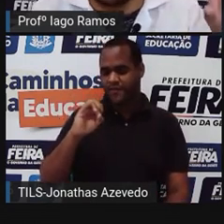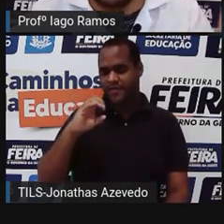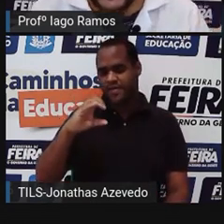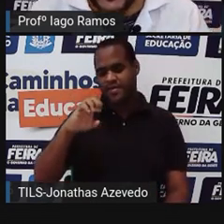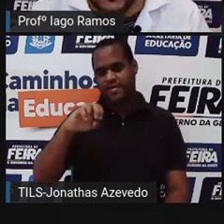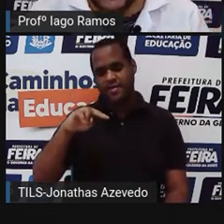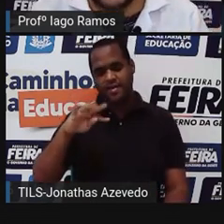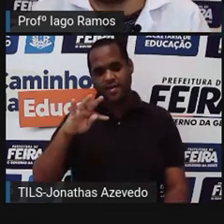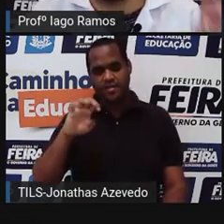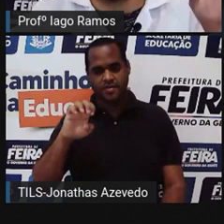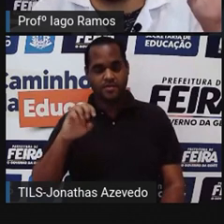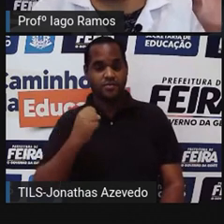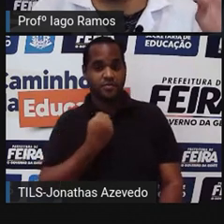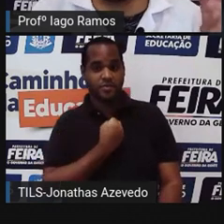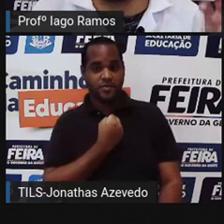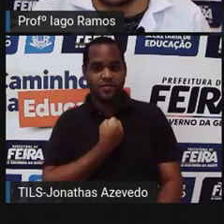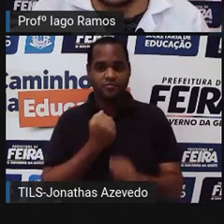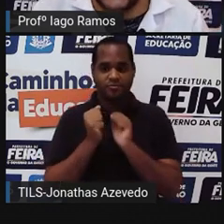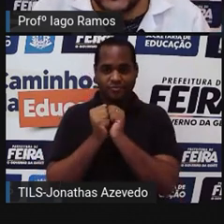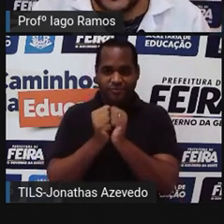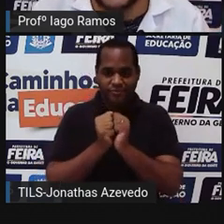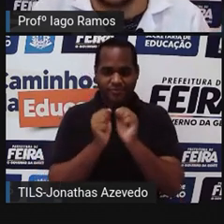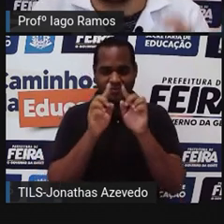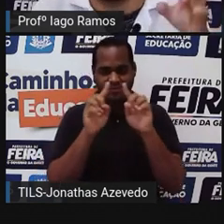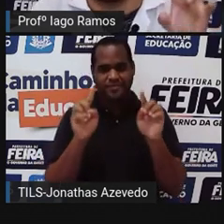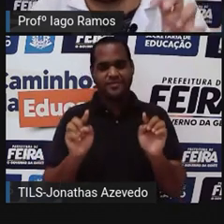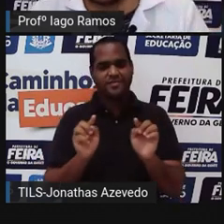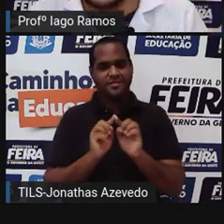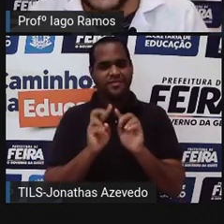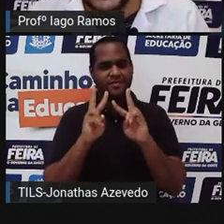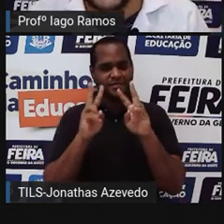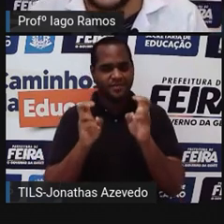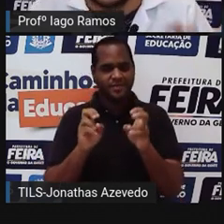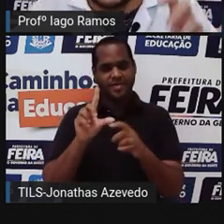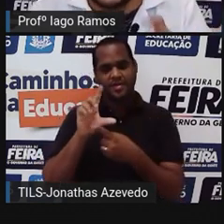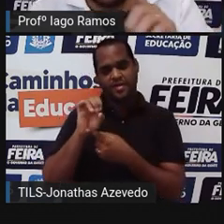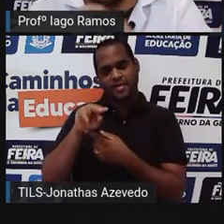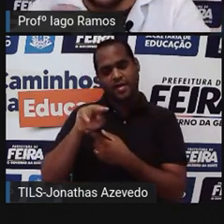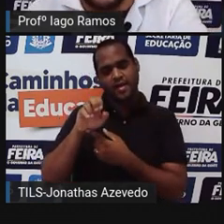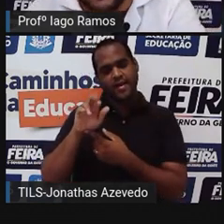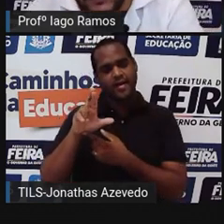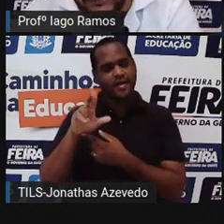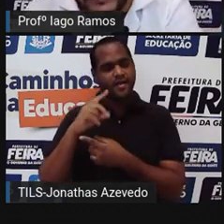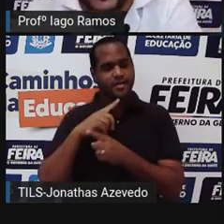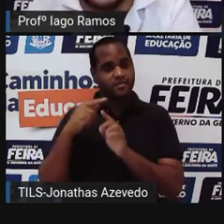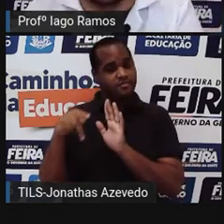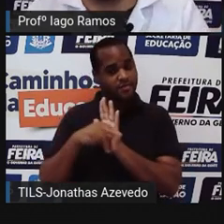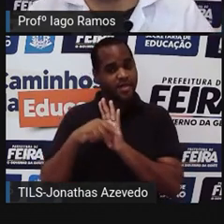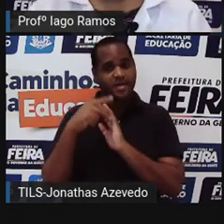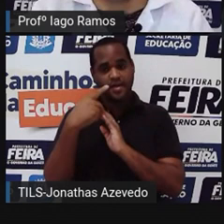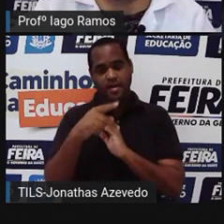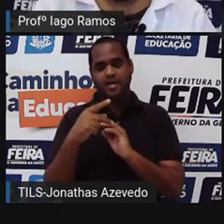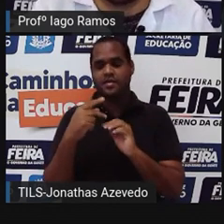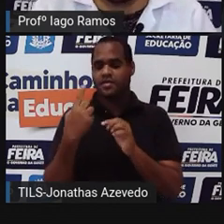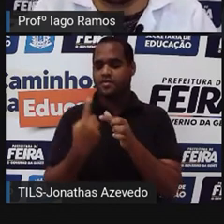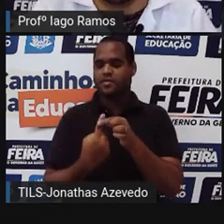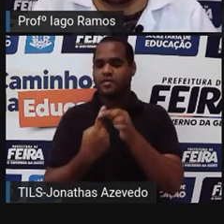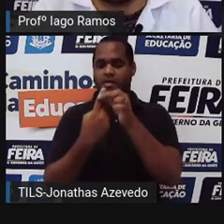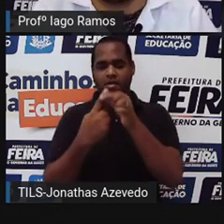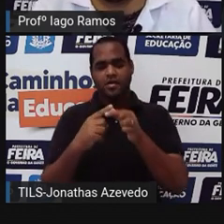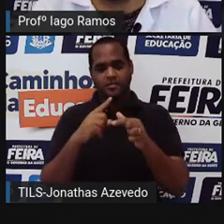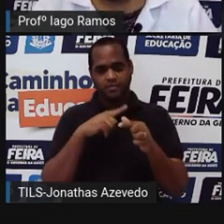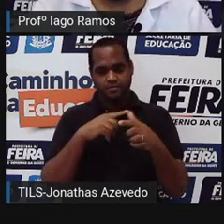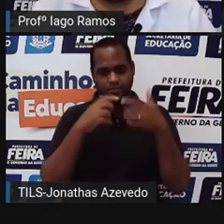que acompanham o termo quadrático, o linear e o próprio termo independente